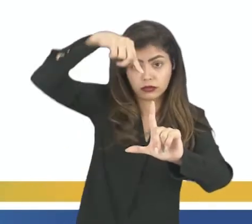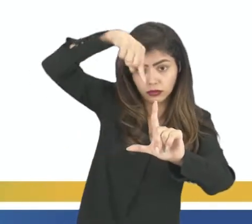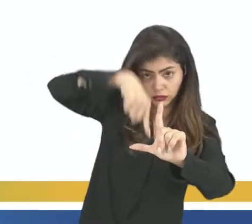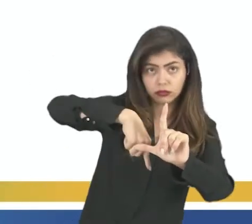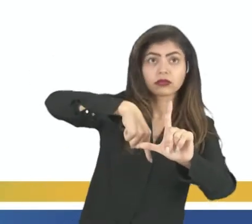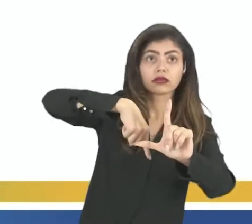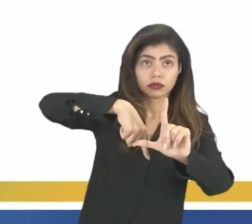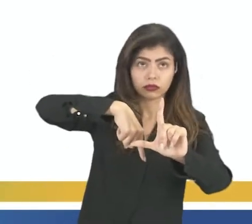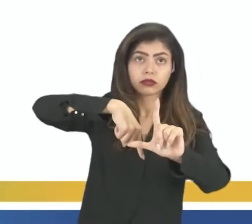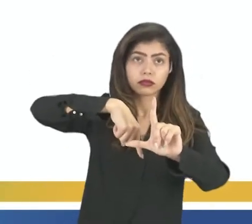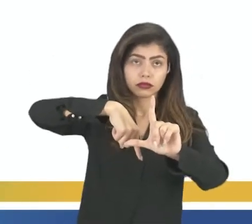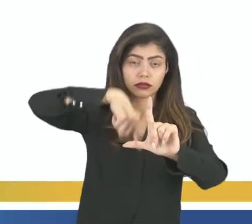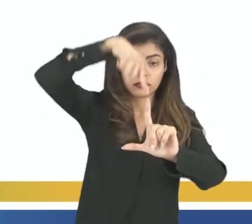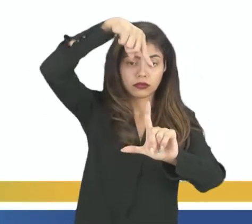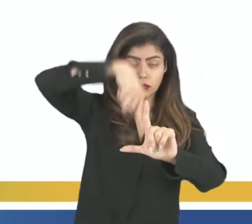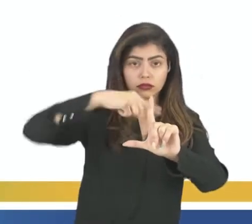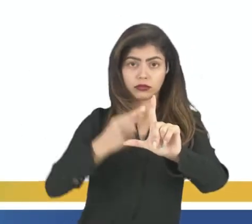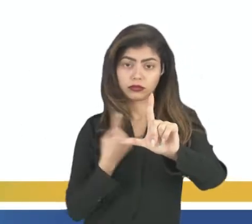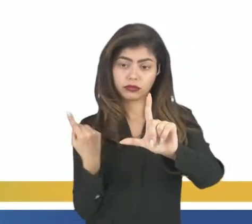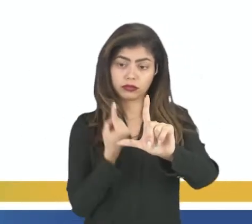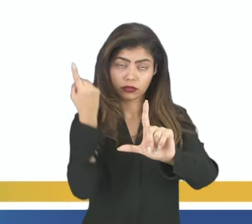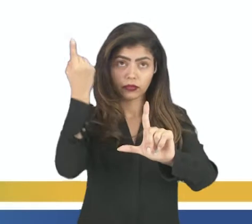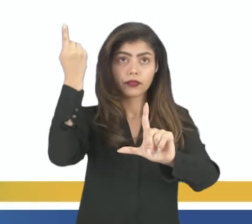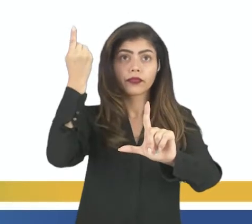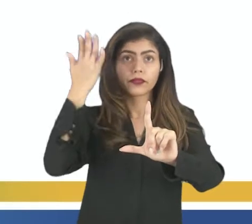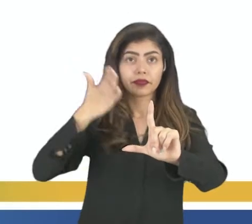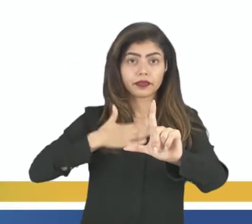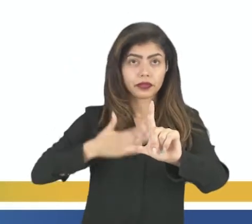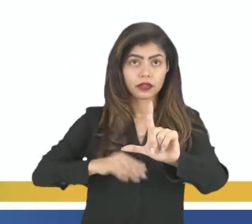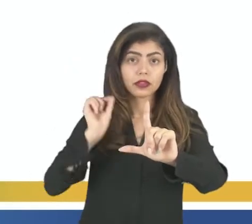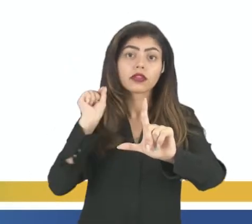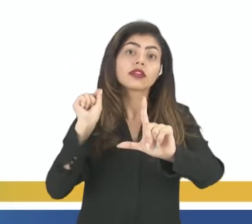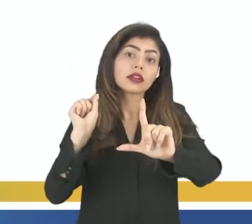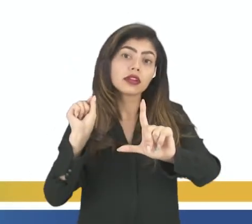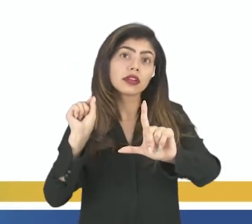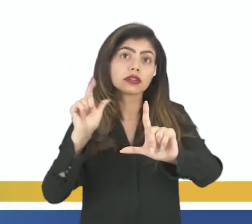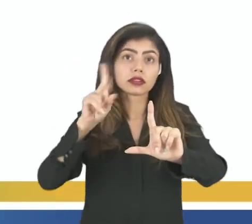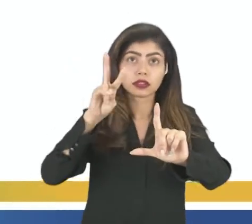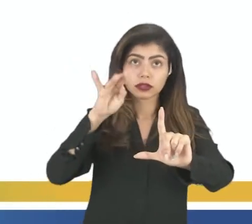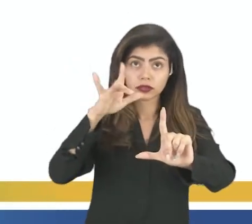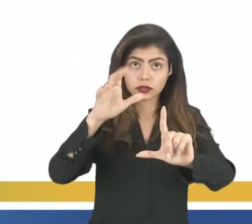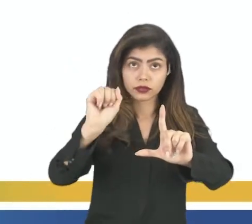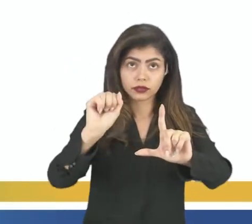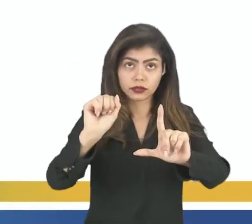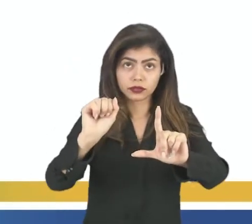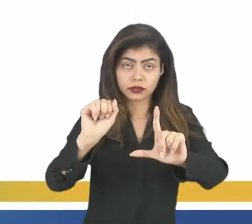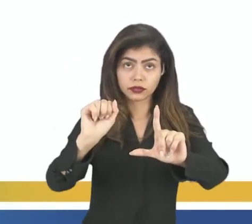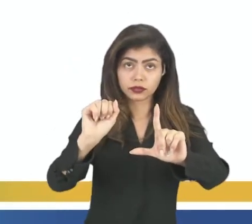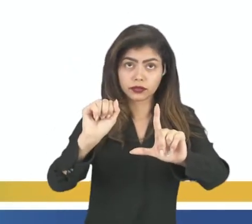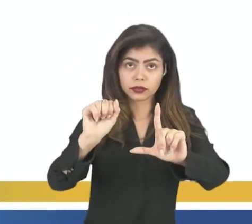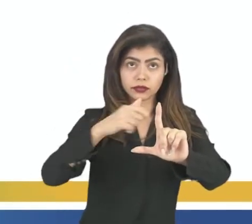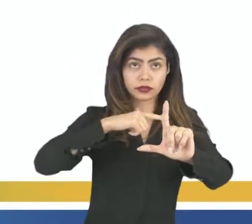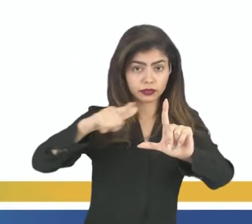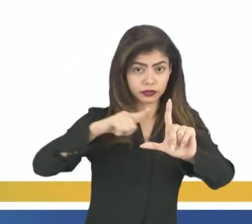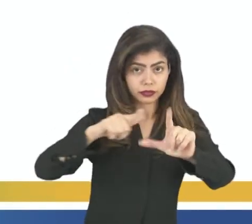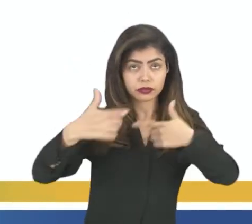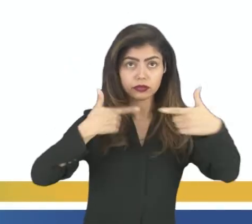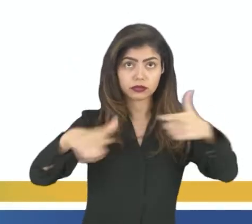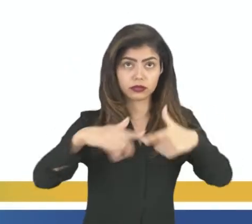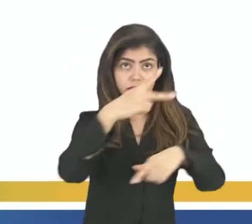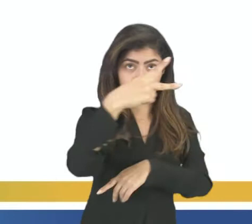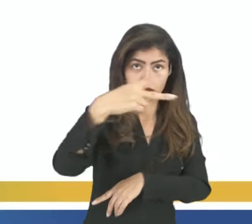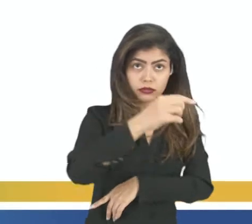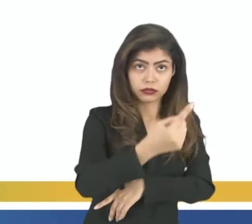baixo. Então, a altura atingida pelo corpo seria o deslocamento. Pegando a equação do trabalho, sendo